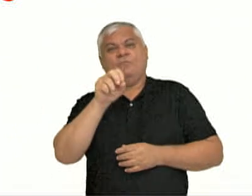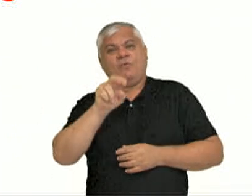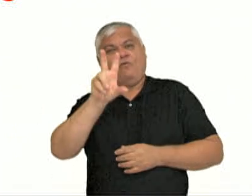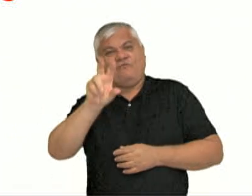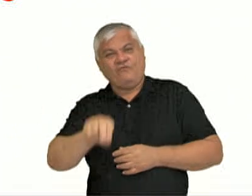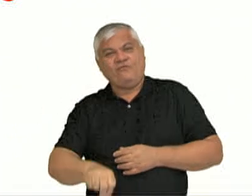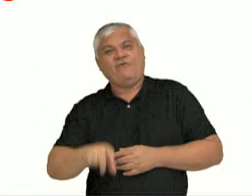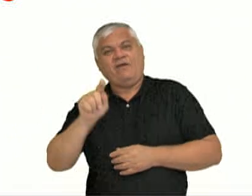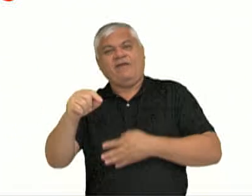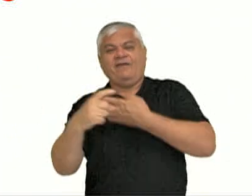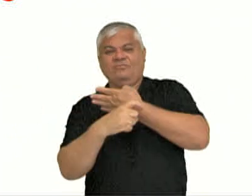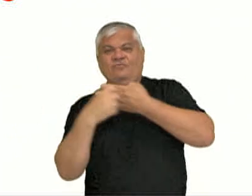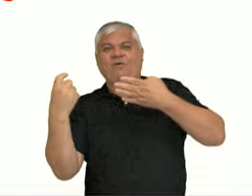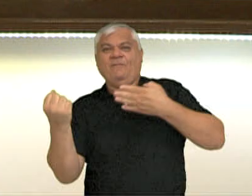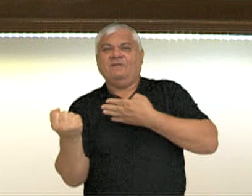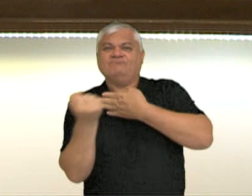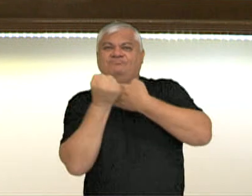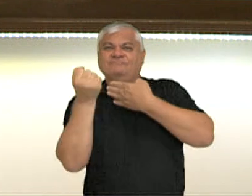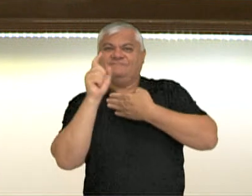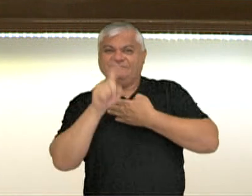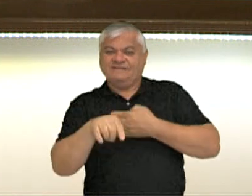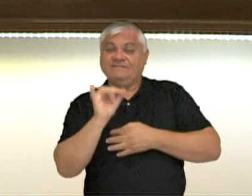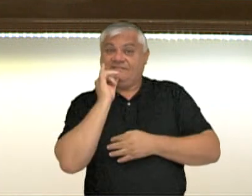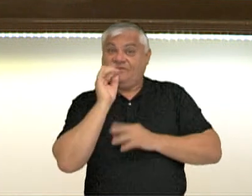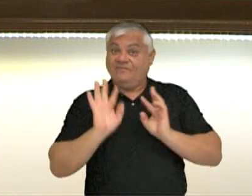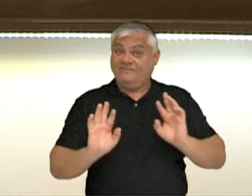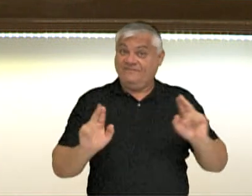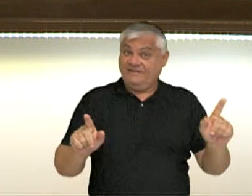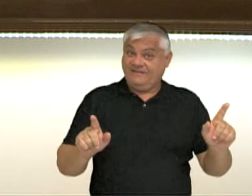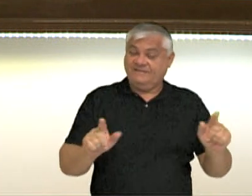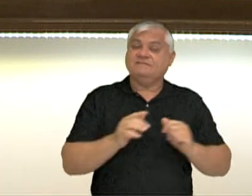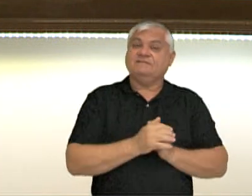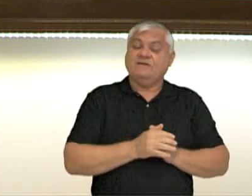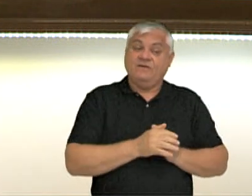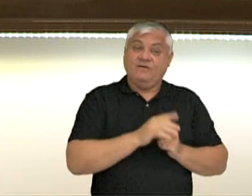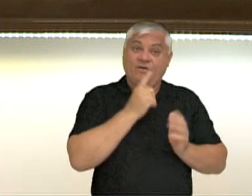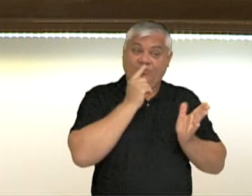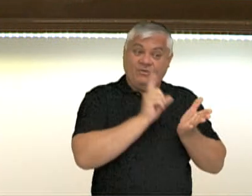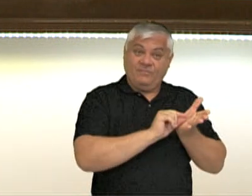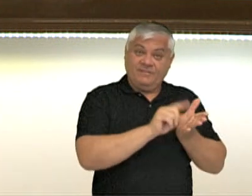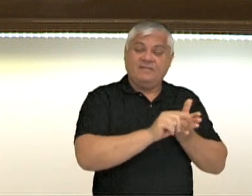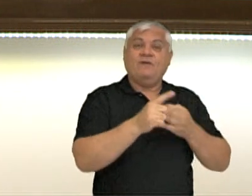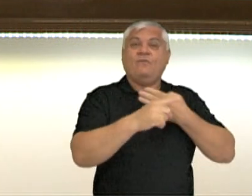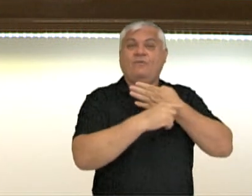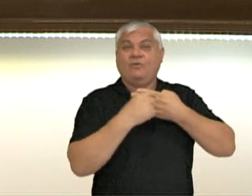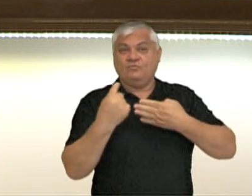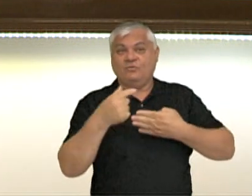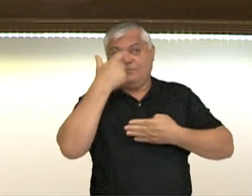postado. Então, observe, a grande diferença está nisso.